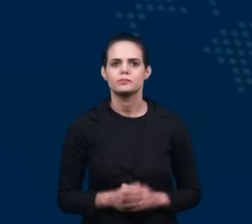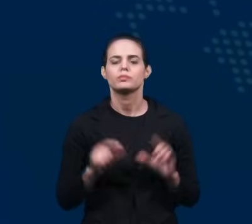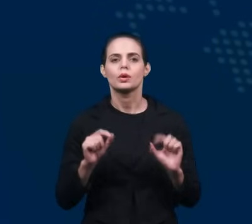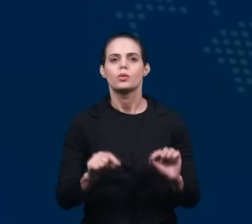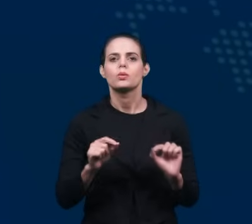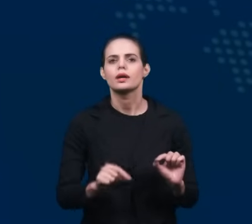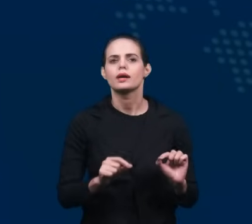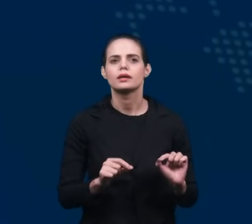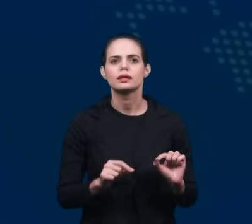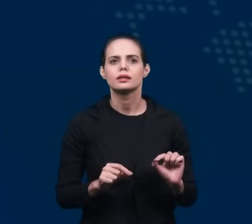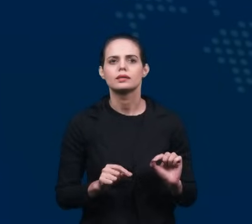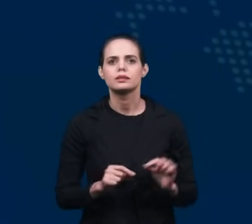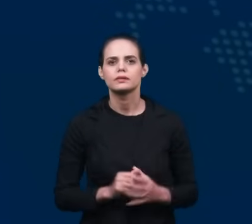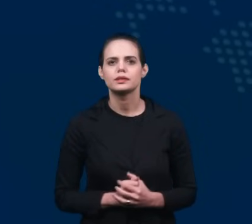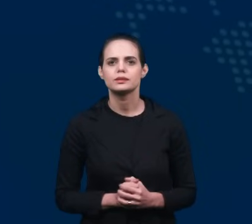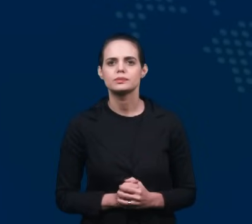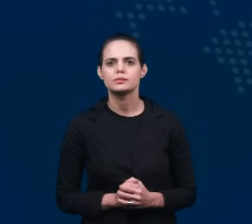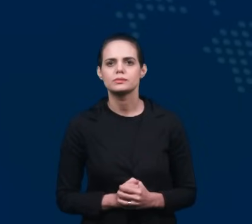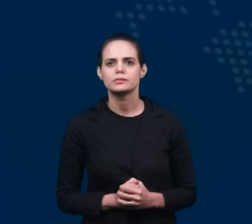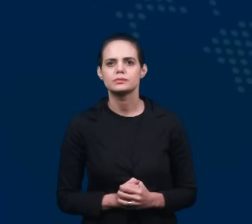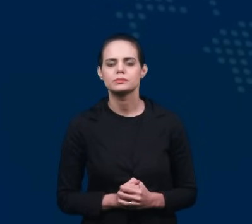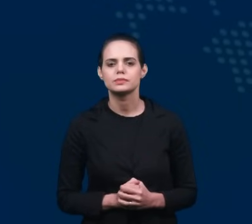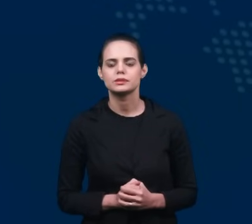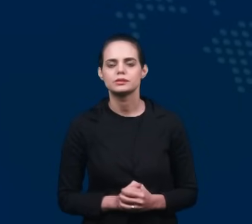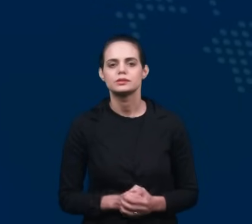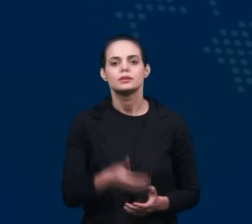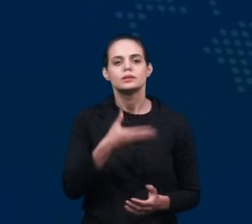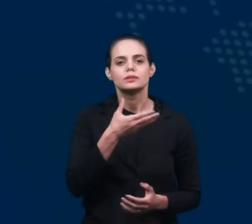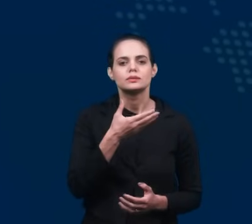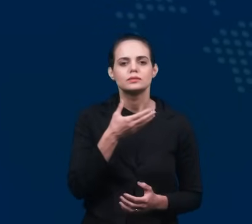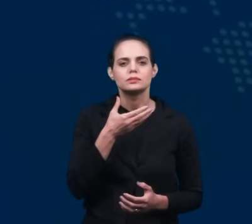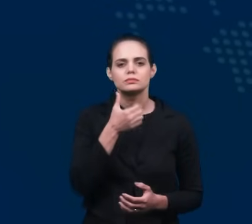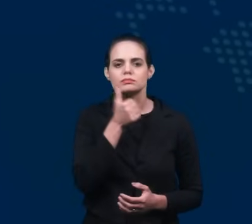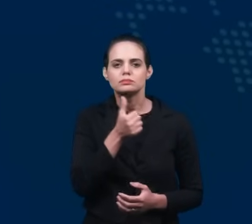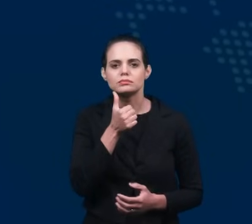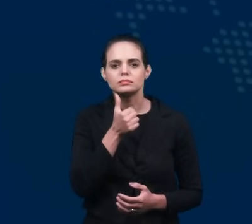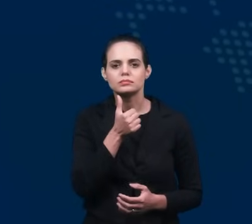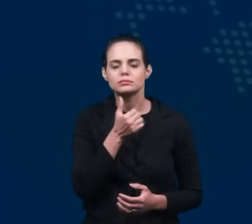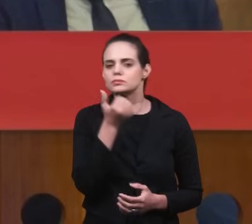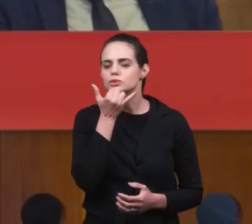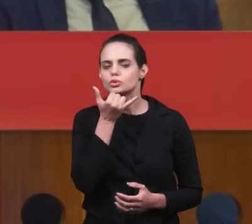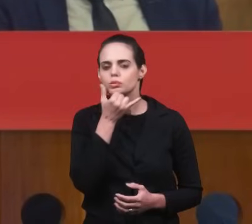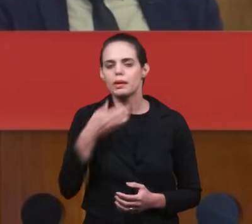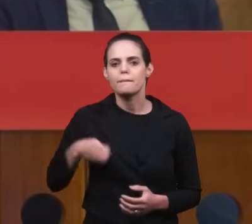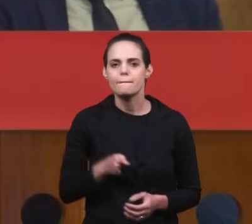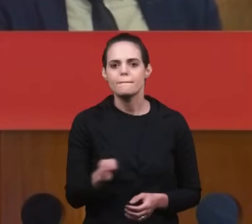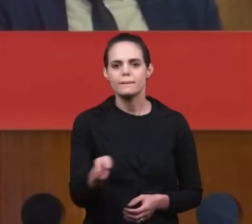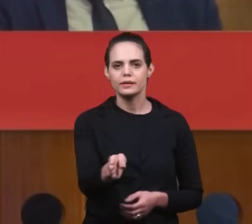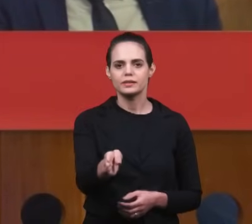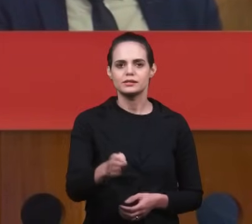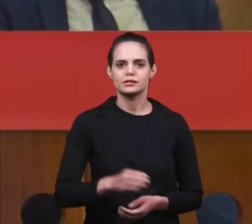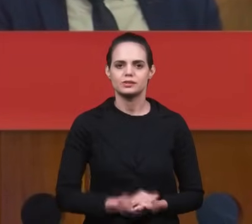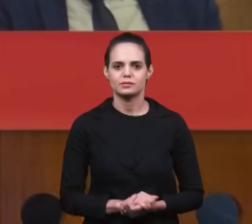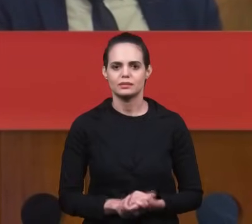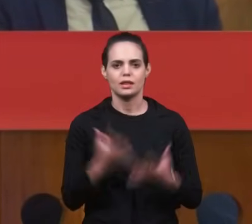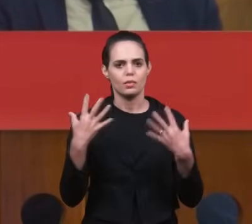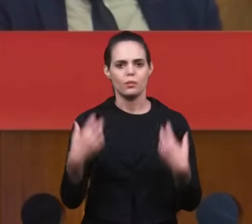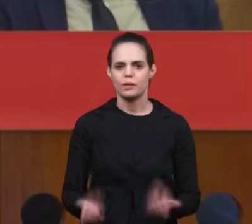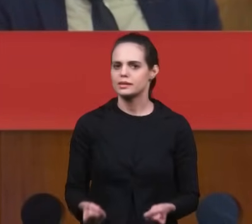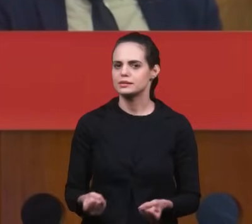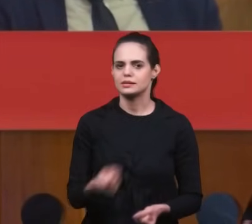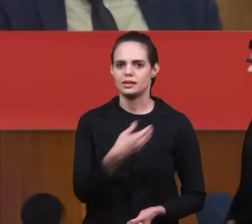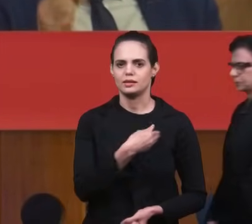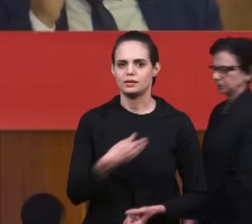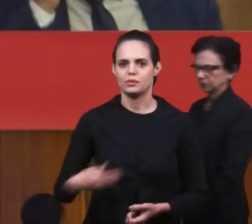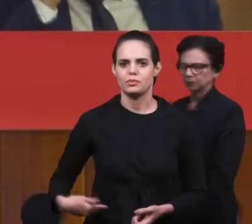O mundo hoje é esse, como peixes, que não tem quem governe. Ninguém aceita governo, ninguém quer. O